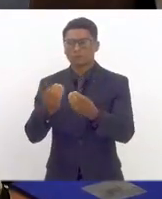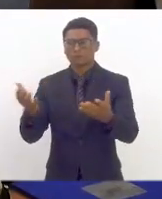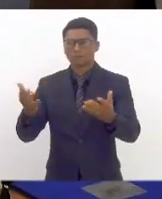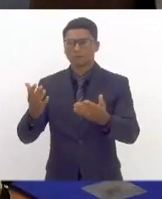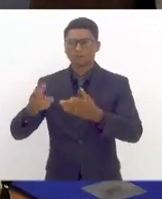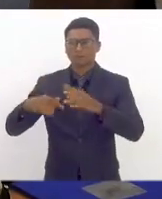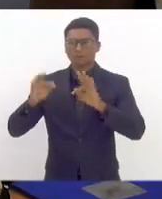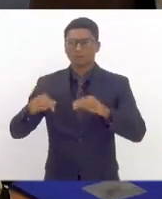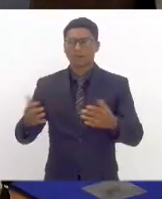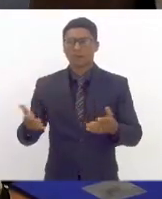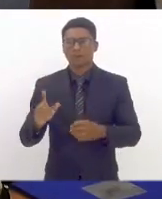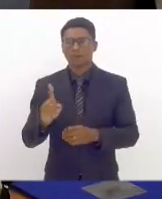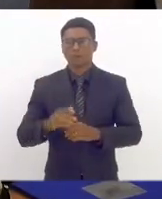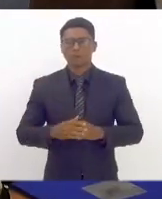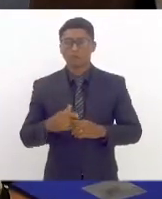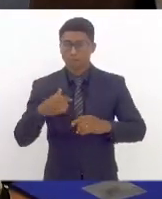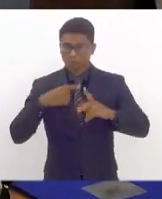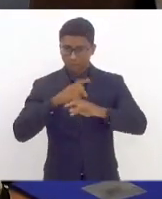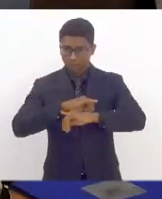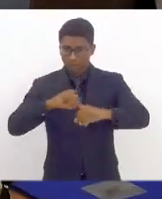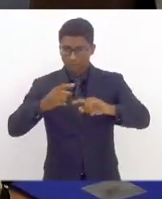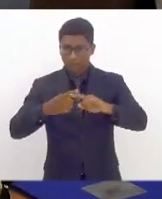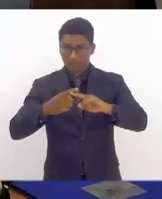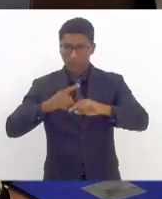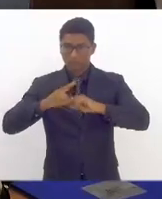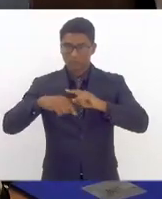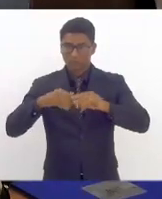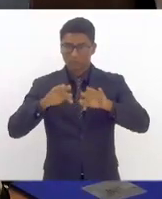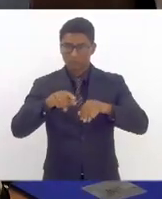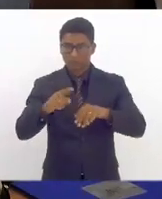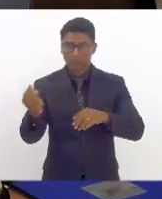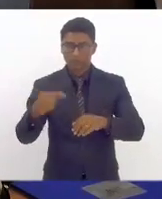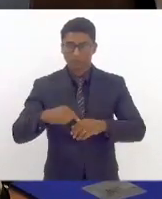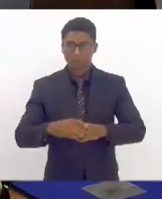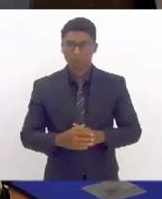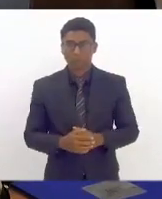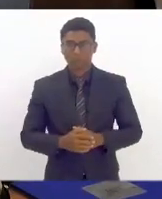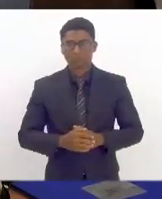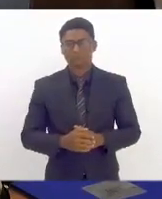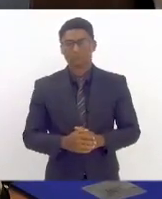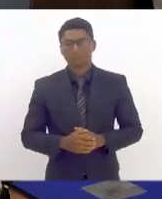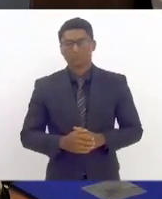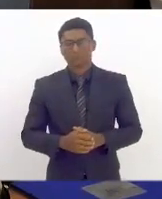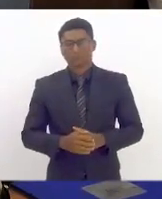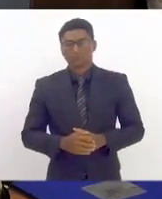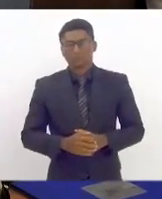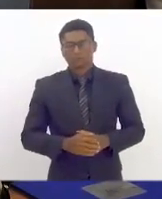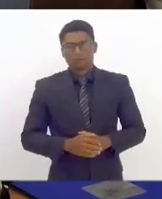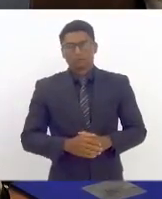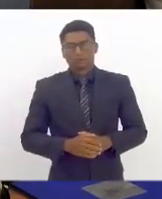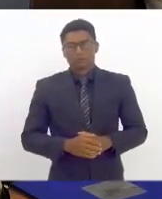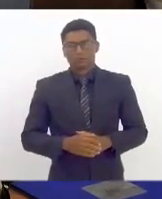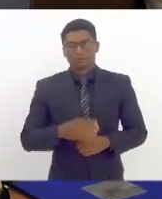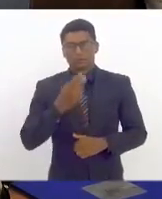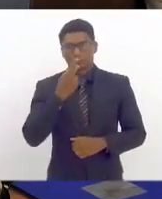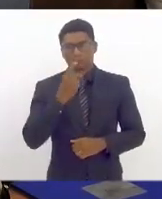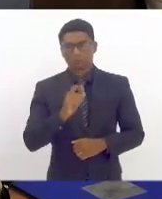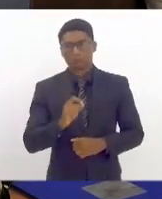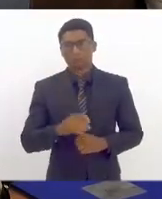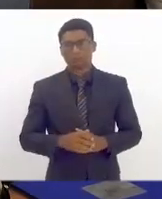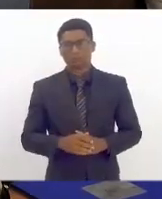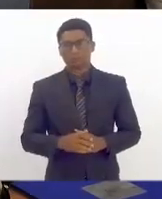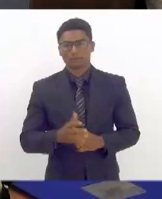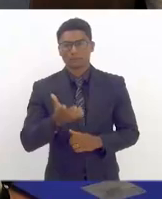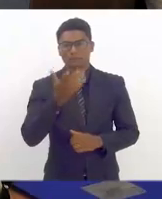passa aqui não precisa ser agora não só tô avisando para ir no final você vir eu queria dizer é que Todo